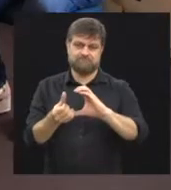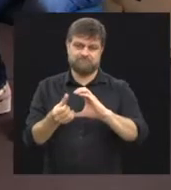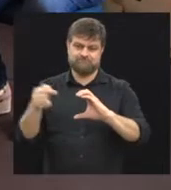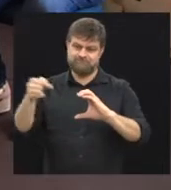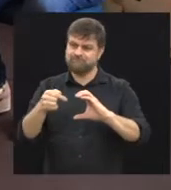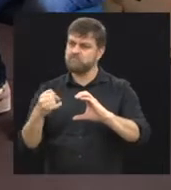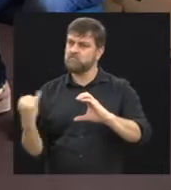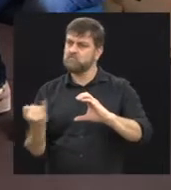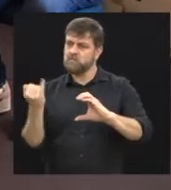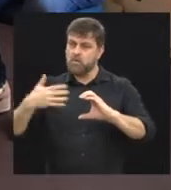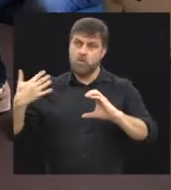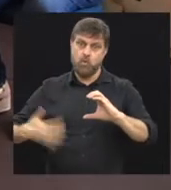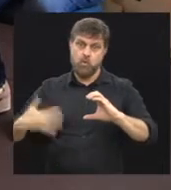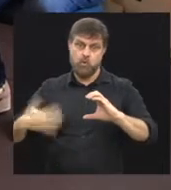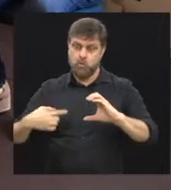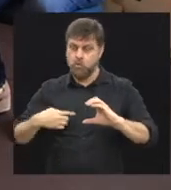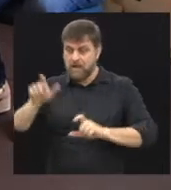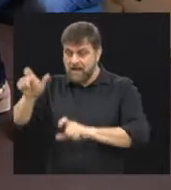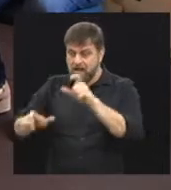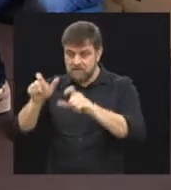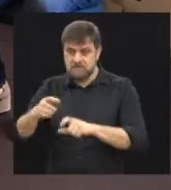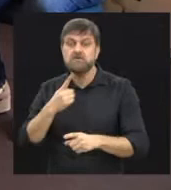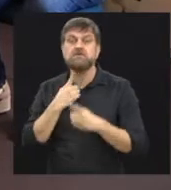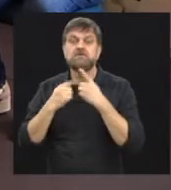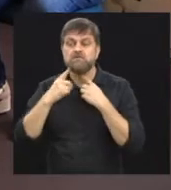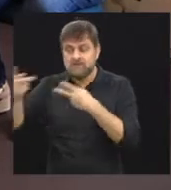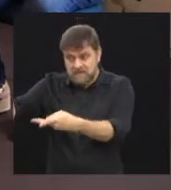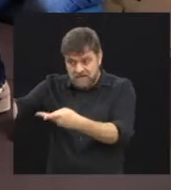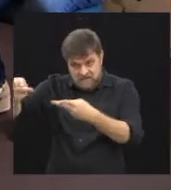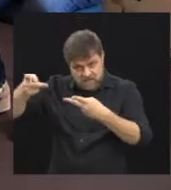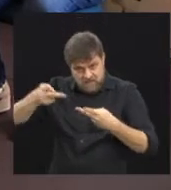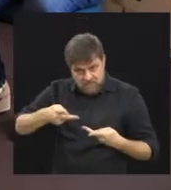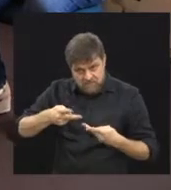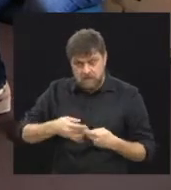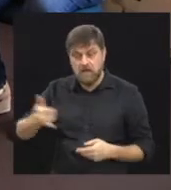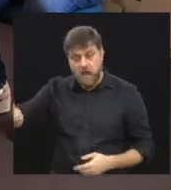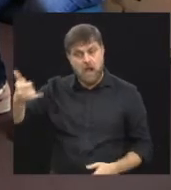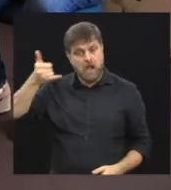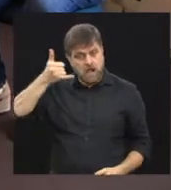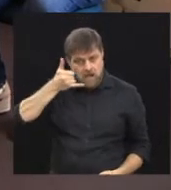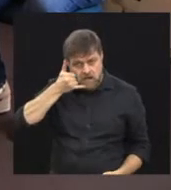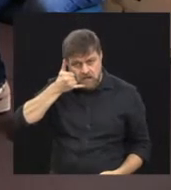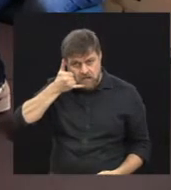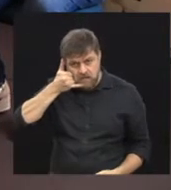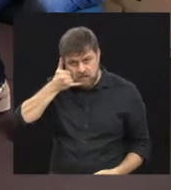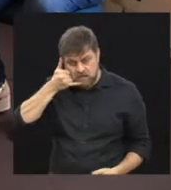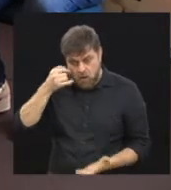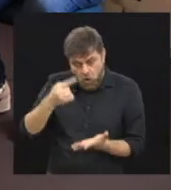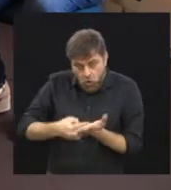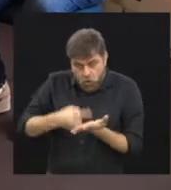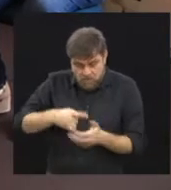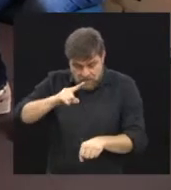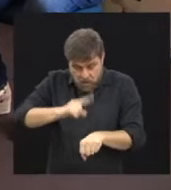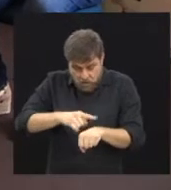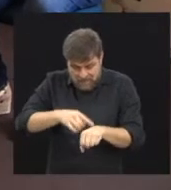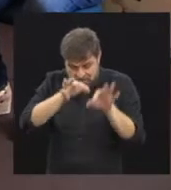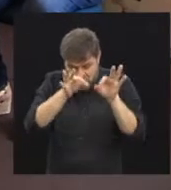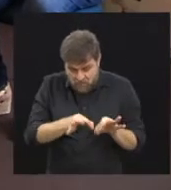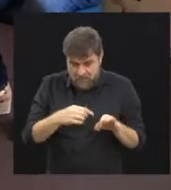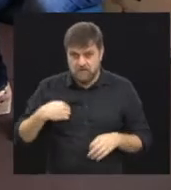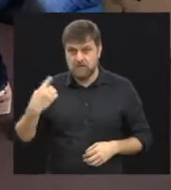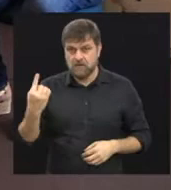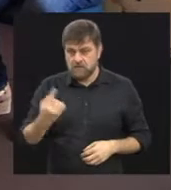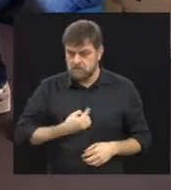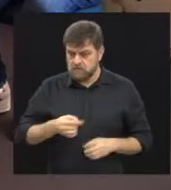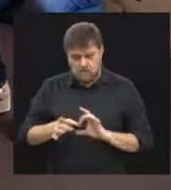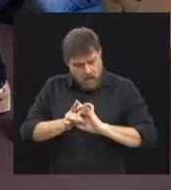as pessoas, quando quiserem vir visitar a casa, que ligue na casa, agende um horário que nós